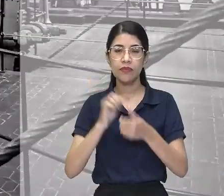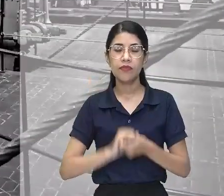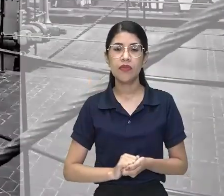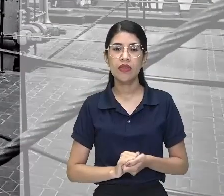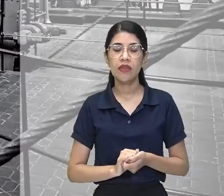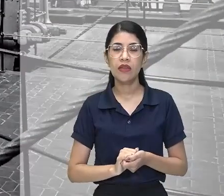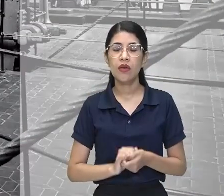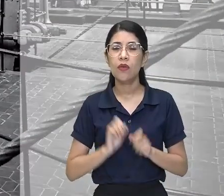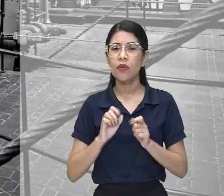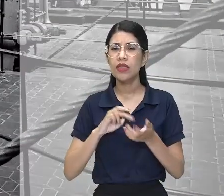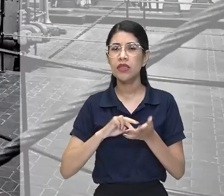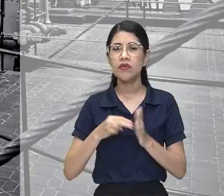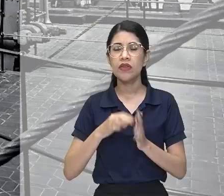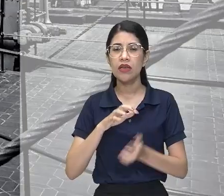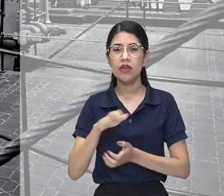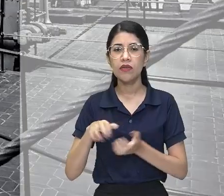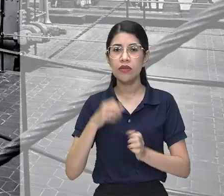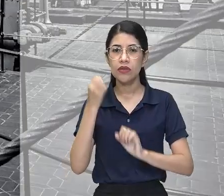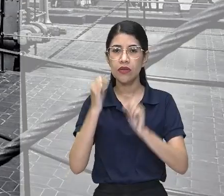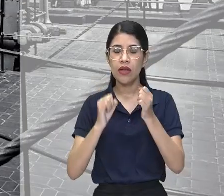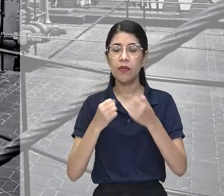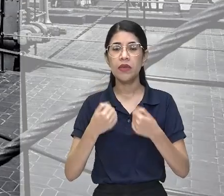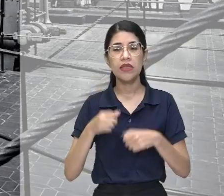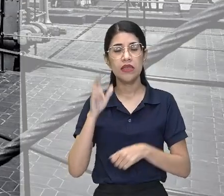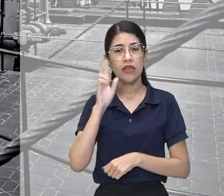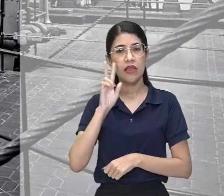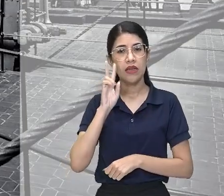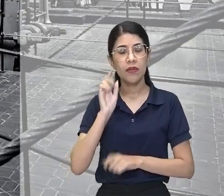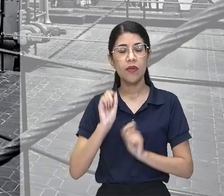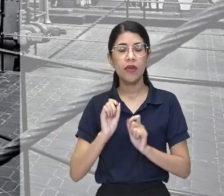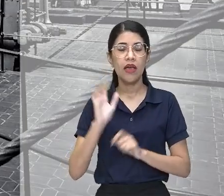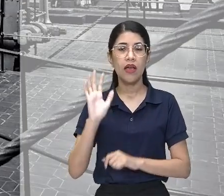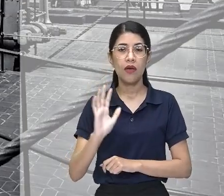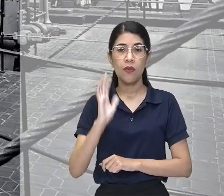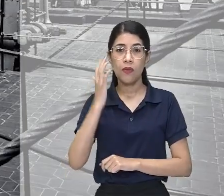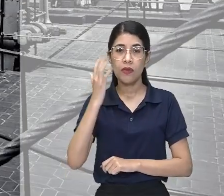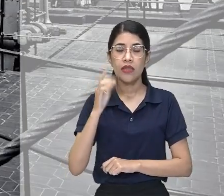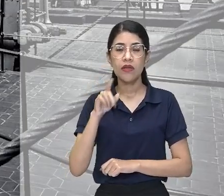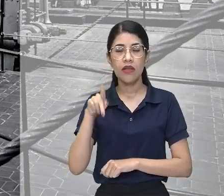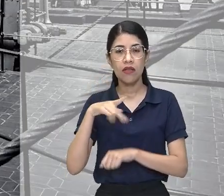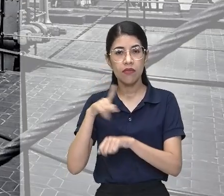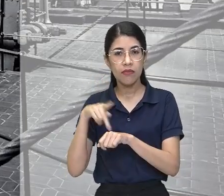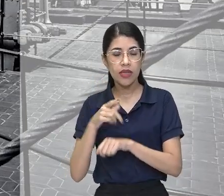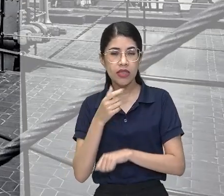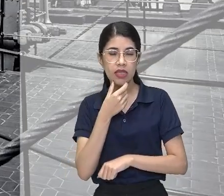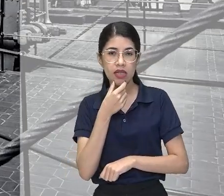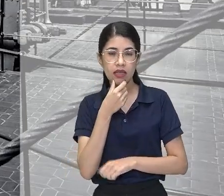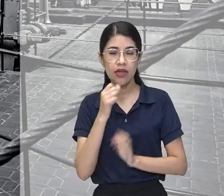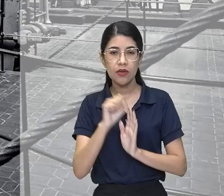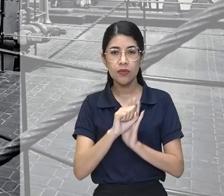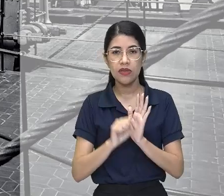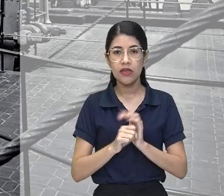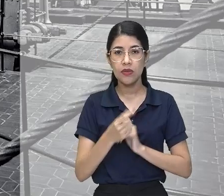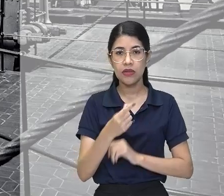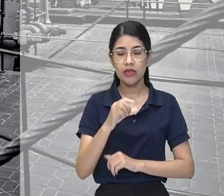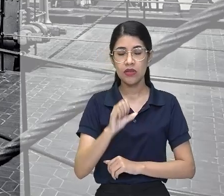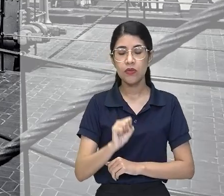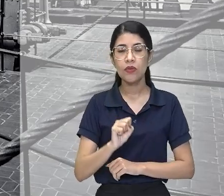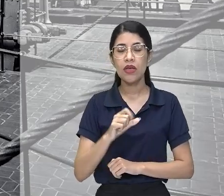que é Revolução Industrial? Temos que lembrar que ela aconteceu na Inglaterra por volta do século XVIII e houve